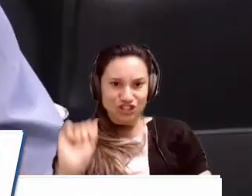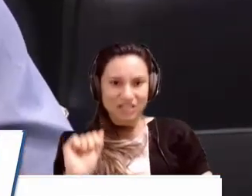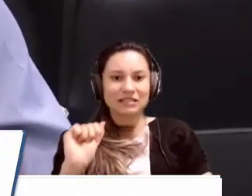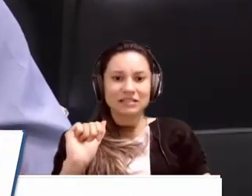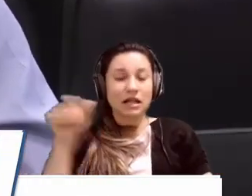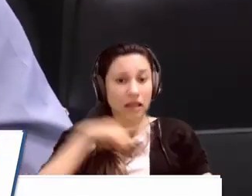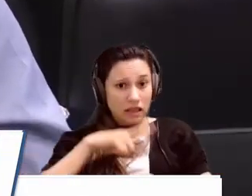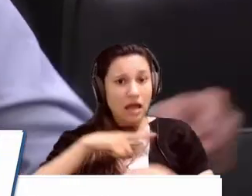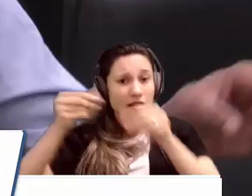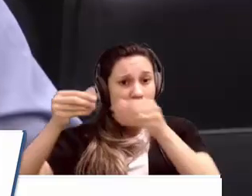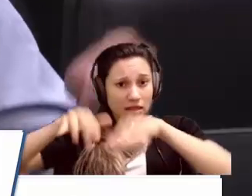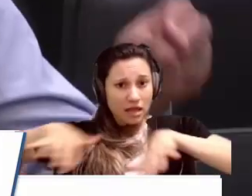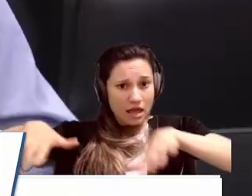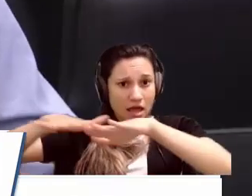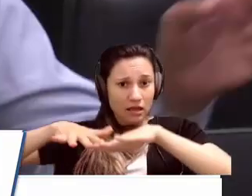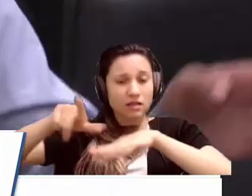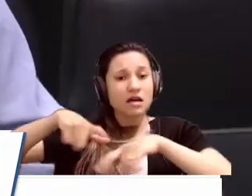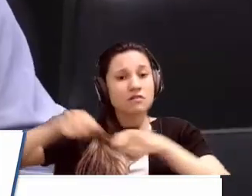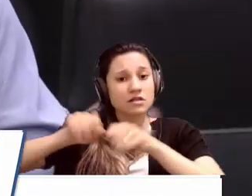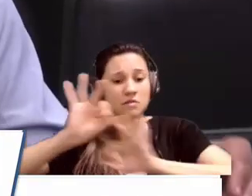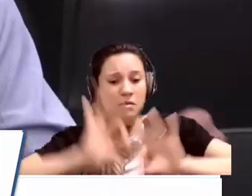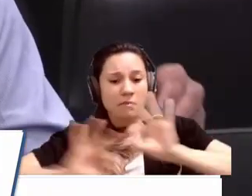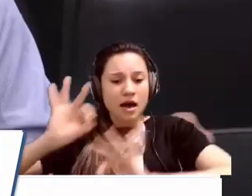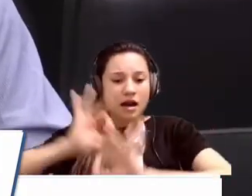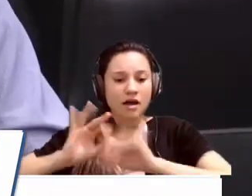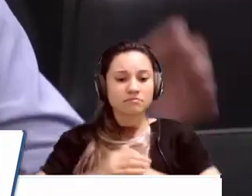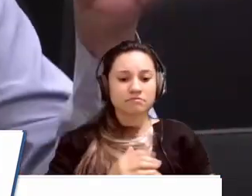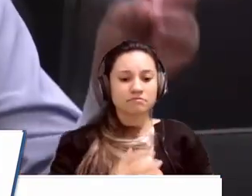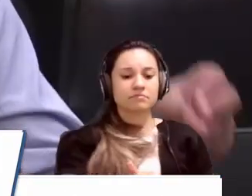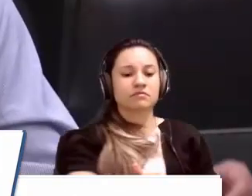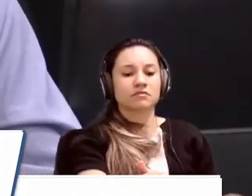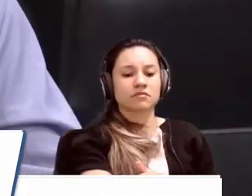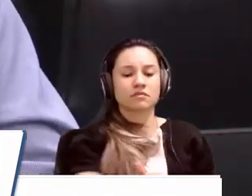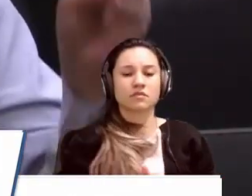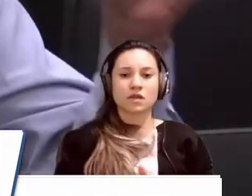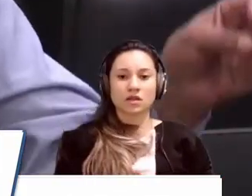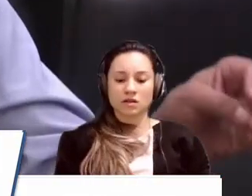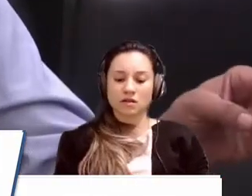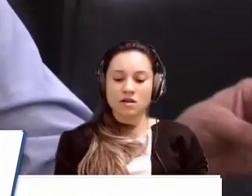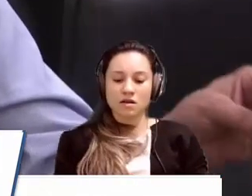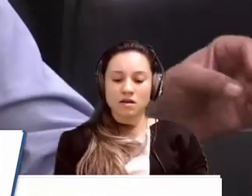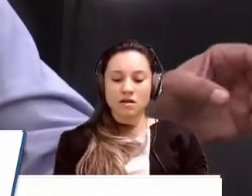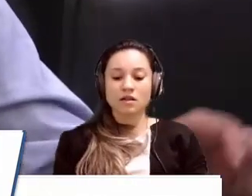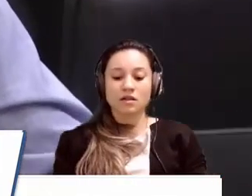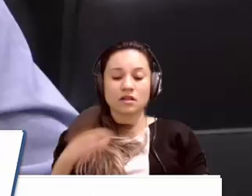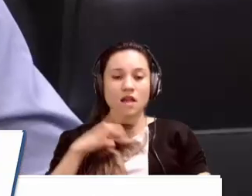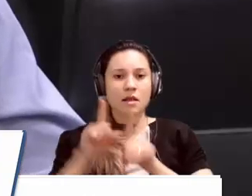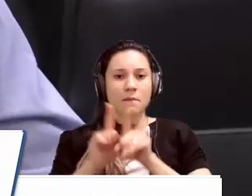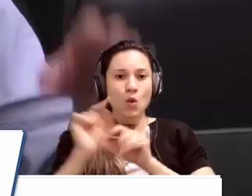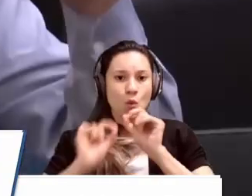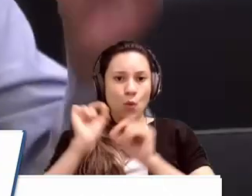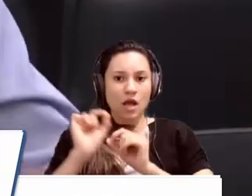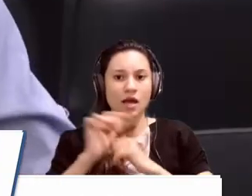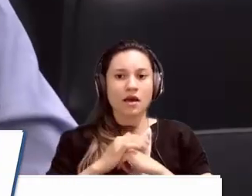fazer calçada. E a prefeitura, justamente num lugar daquele, não onde que é o César Augusto, Sueli Machado, não onde que tem, né, um